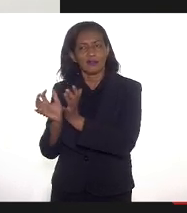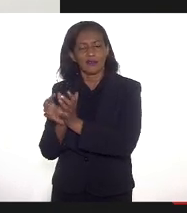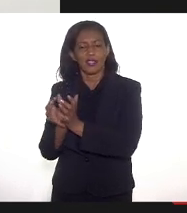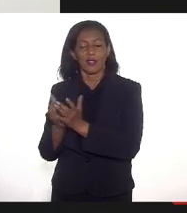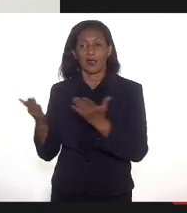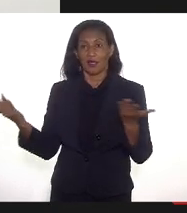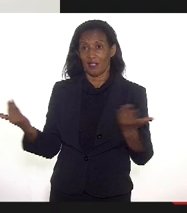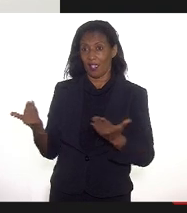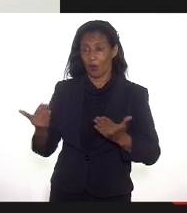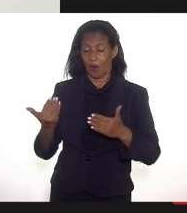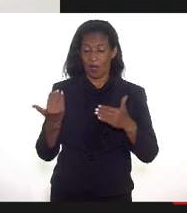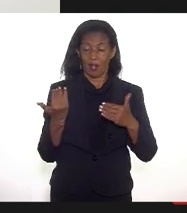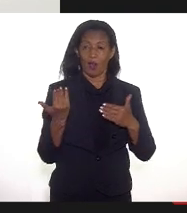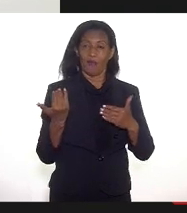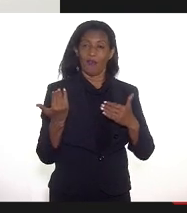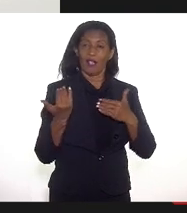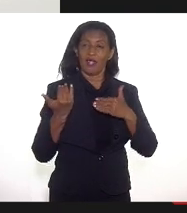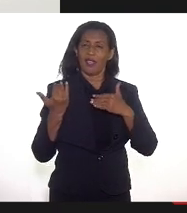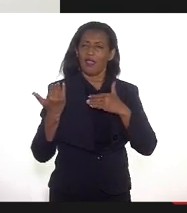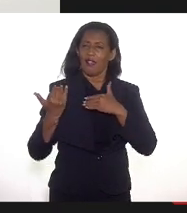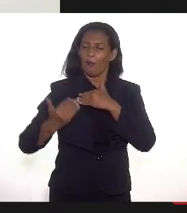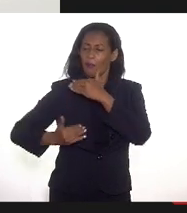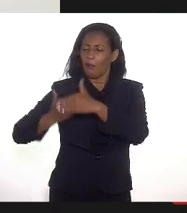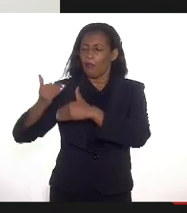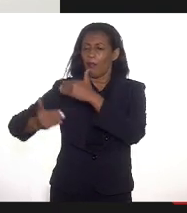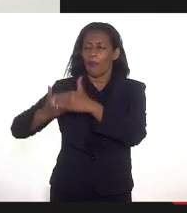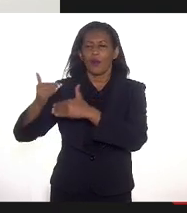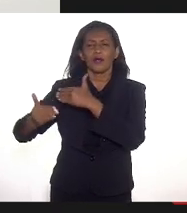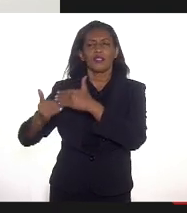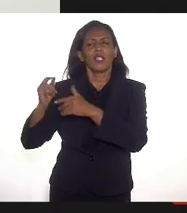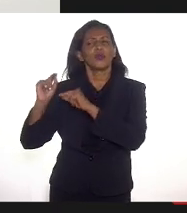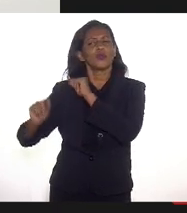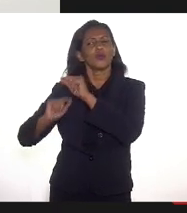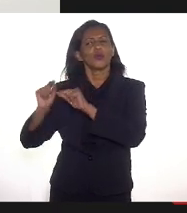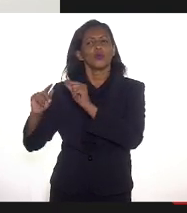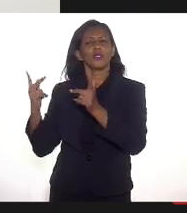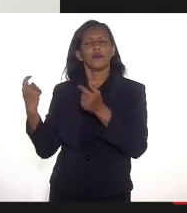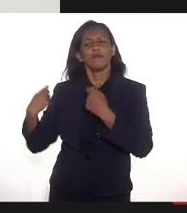quais foram as dificuldades que sobraram para o ano seguinte.